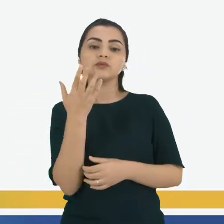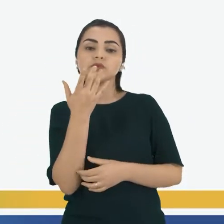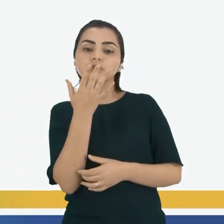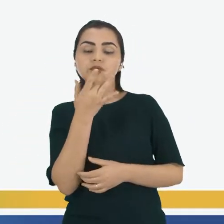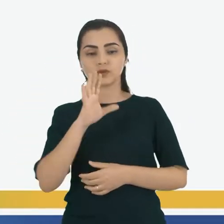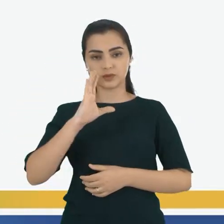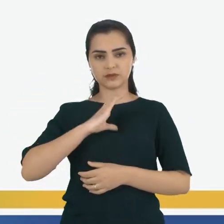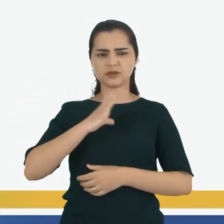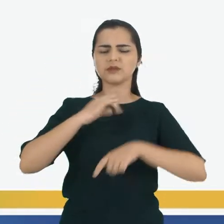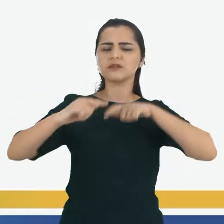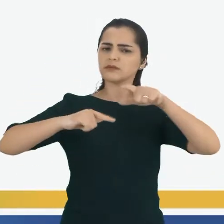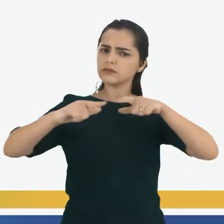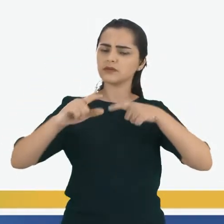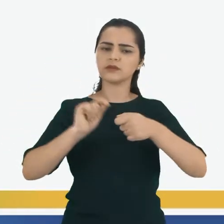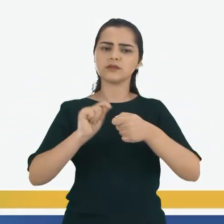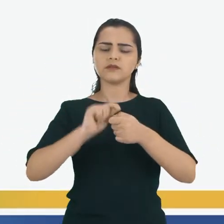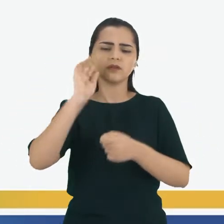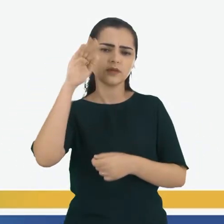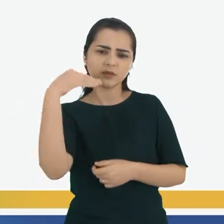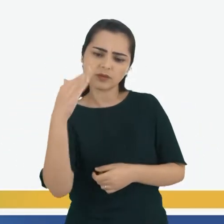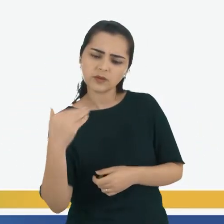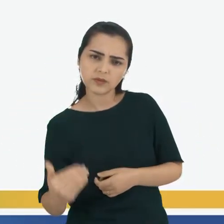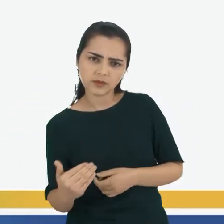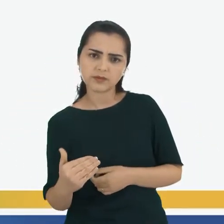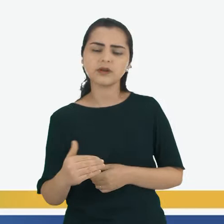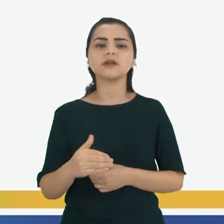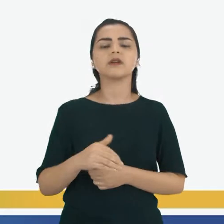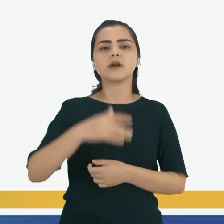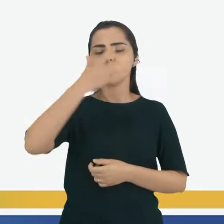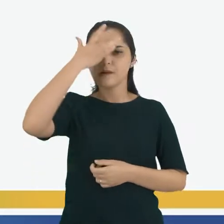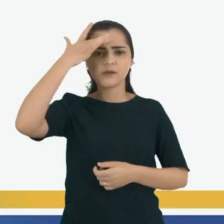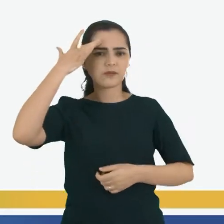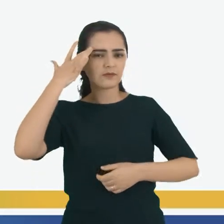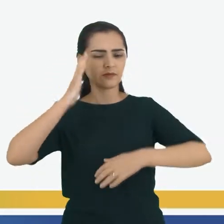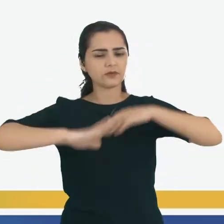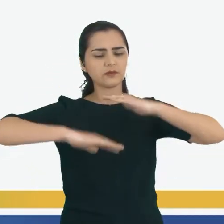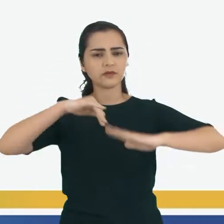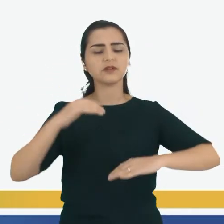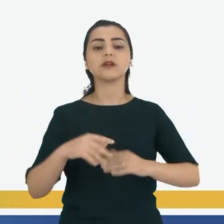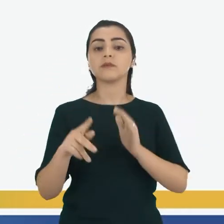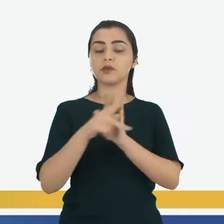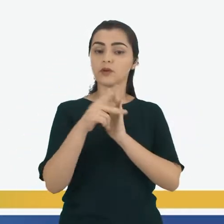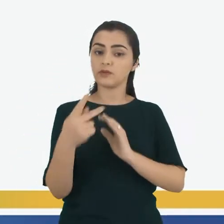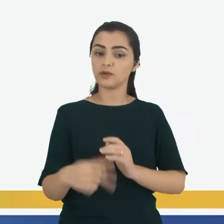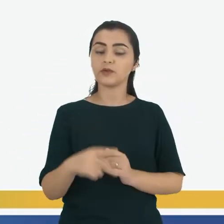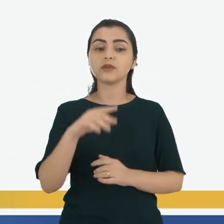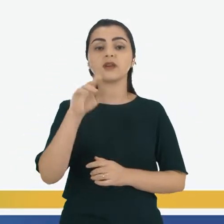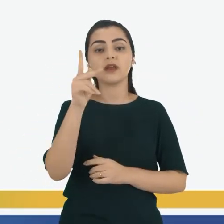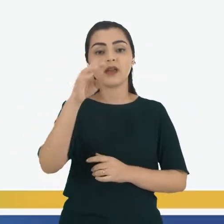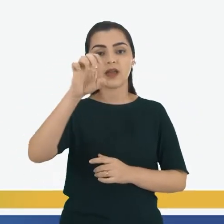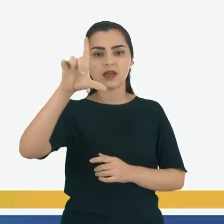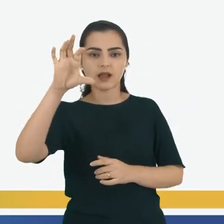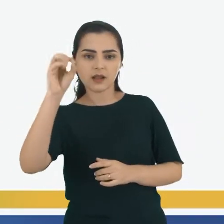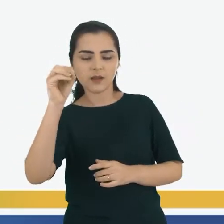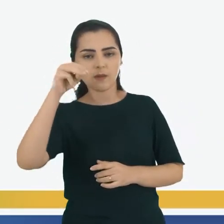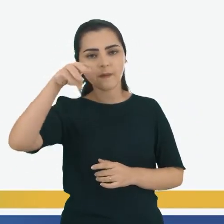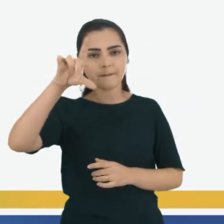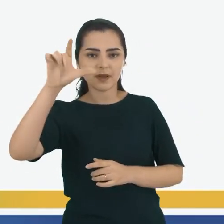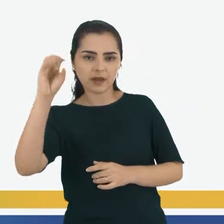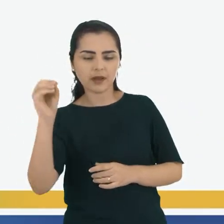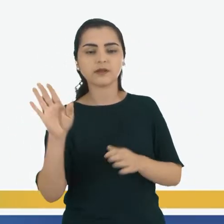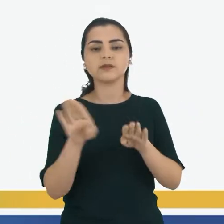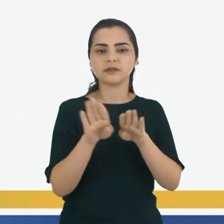é um trabalho que ele fez em homenagem a artistas acreanos como Hélio Melo, Danilo Desacre e Dalmir